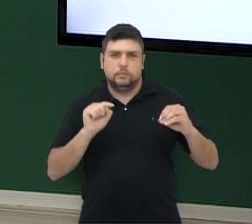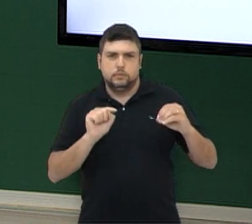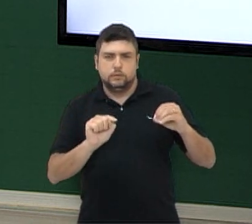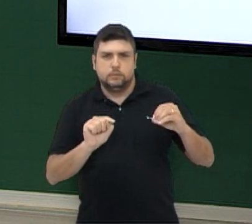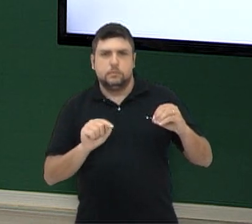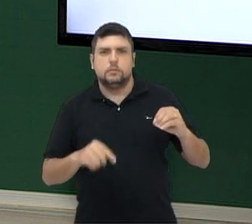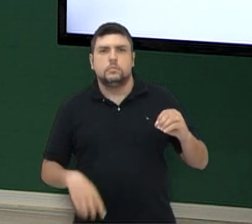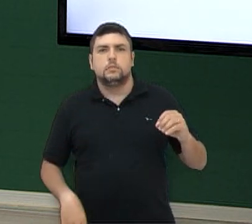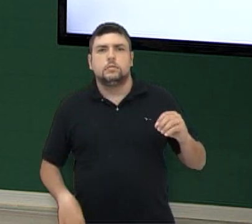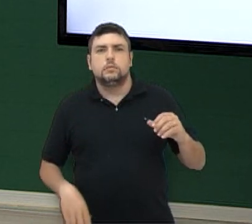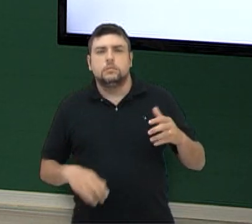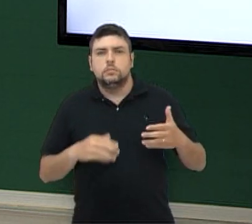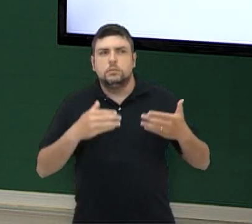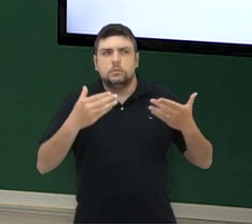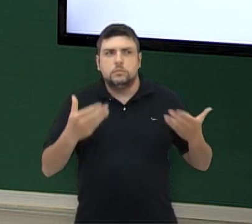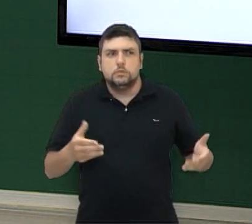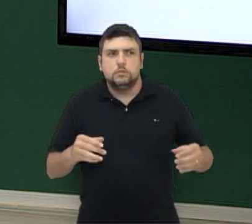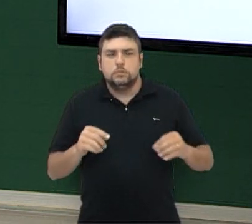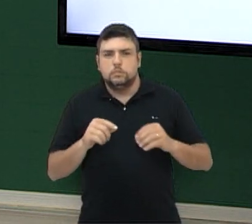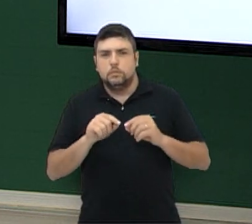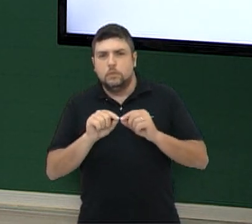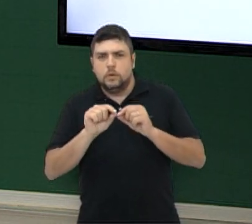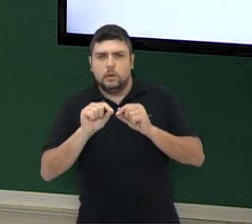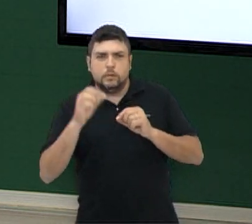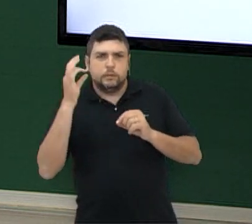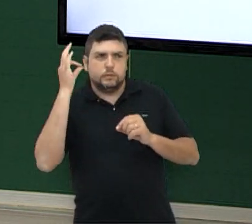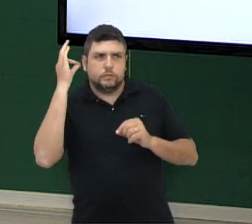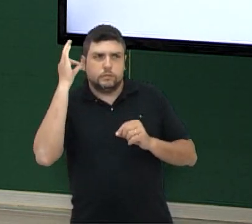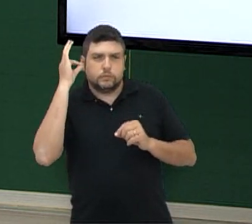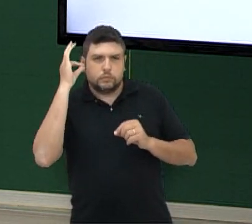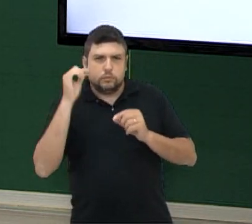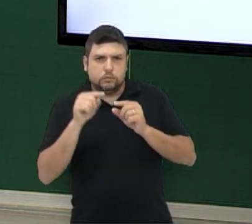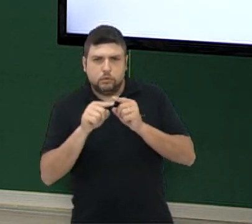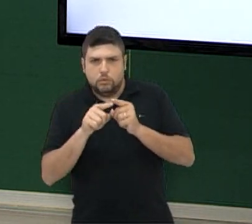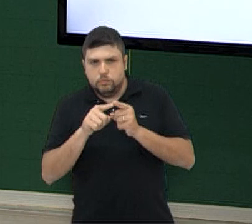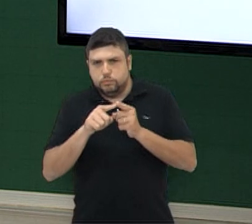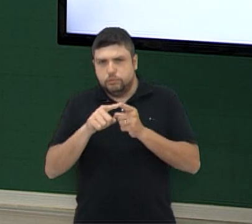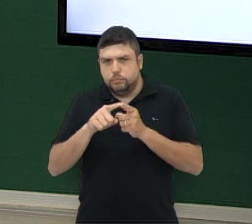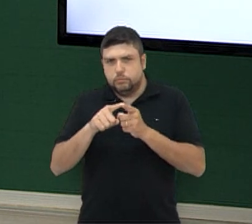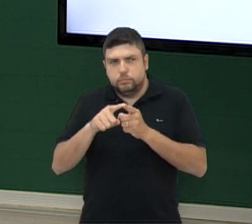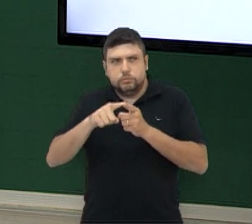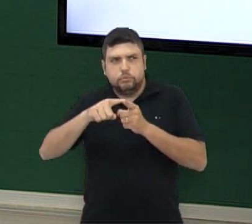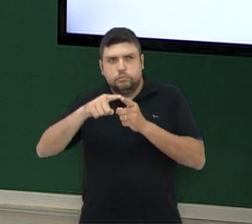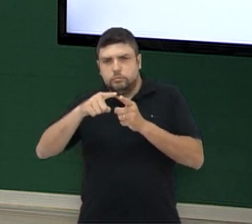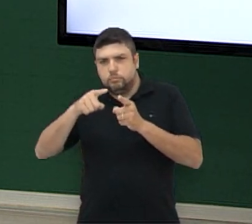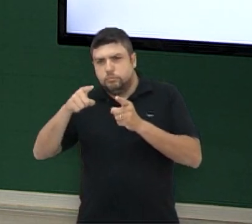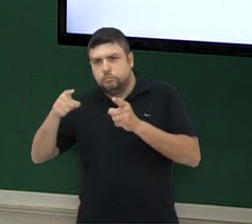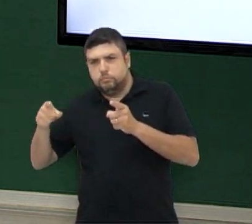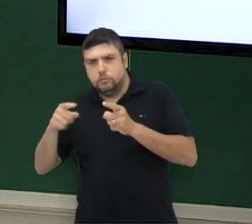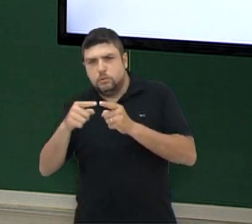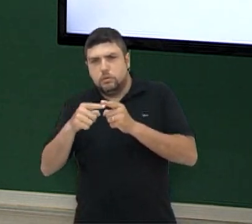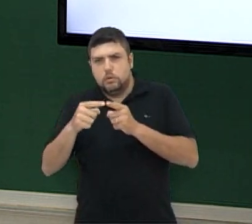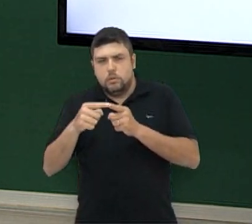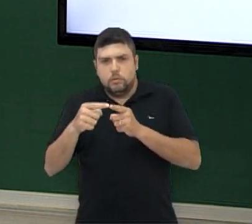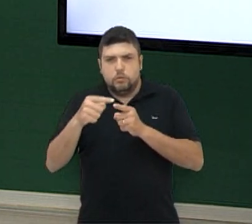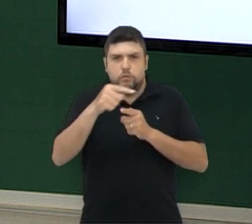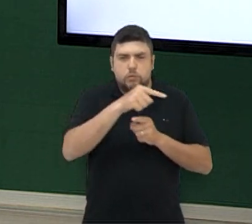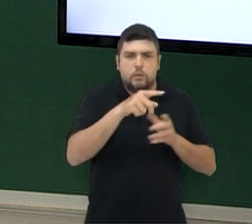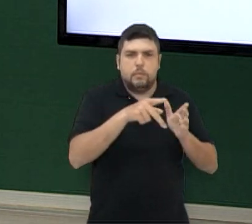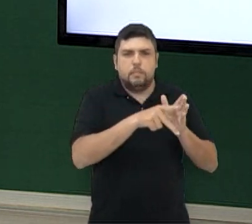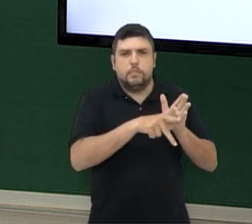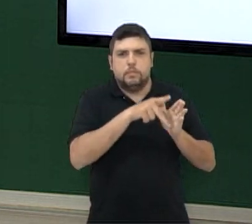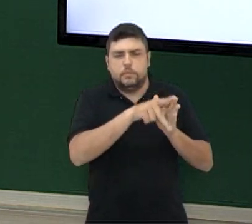está vindo daqui com o seu Fusca para lá, certo? De acordo com as regras